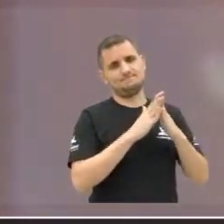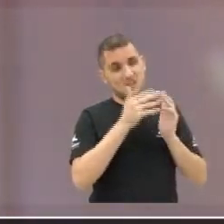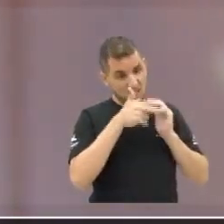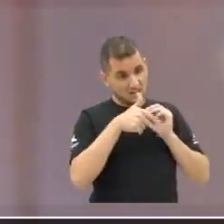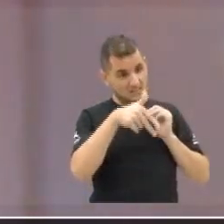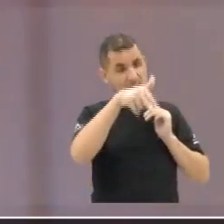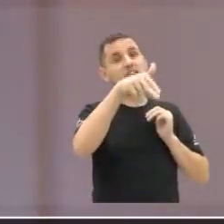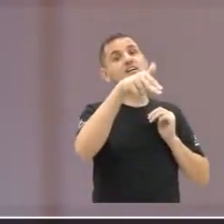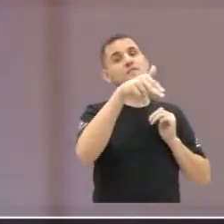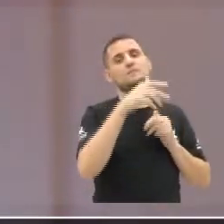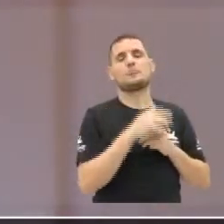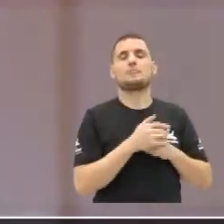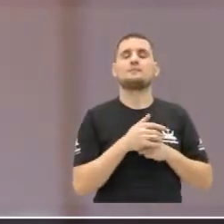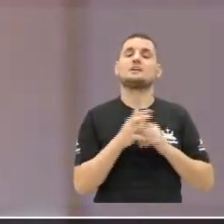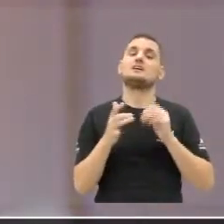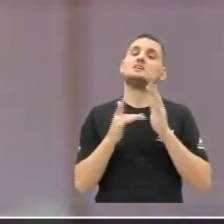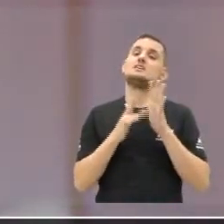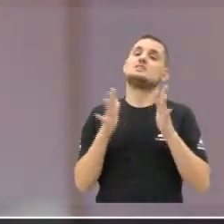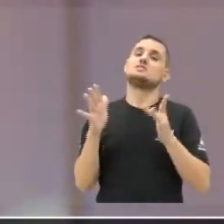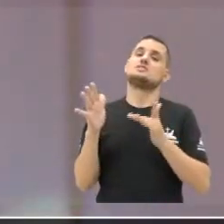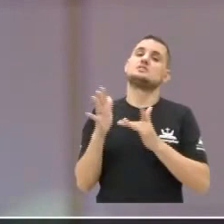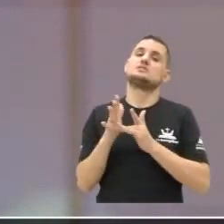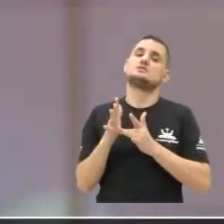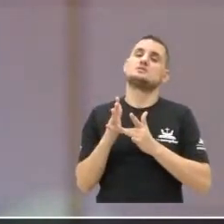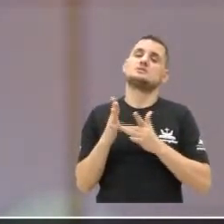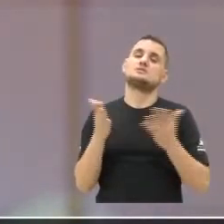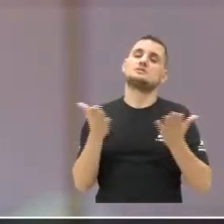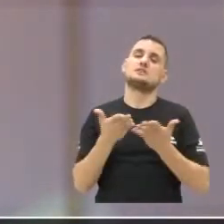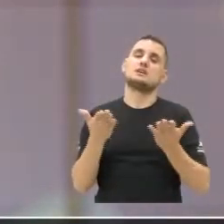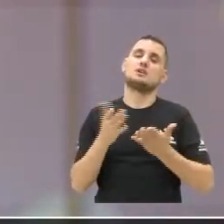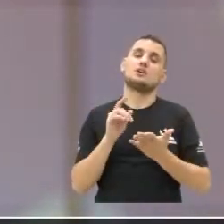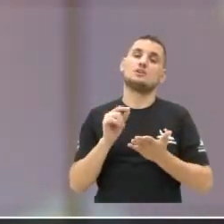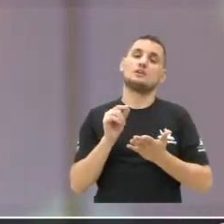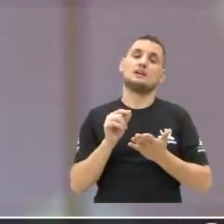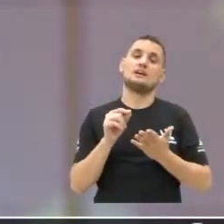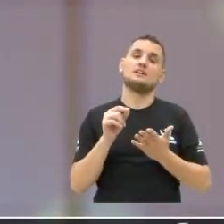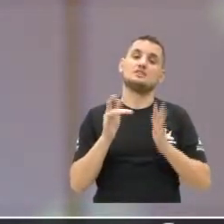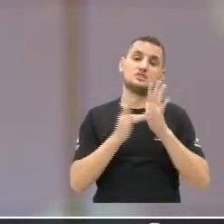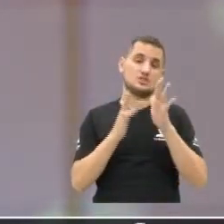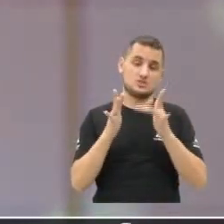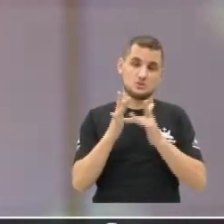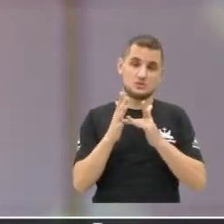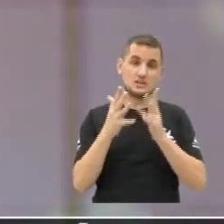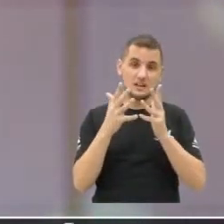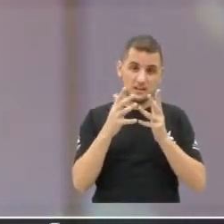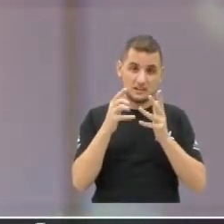Jesus agora já está recebendo o seu ato de arrependimento.